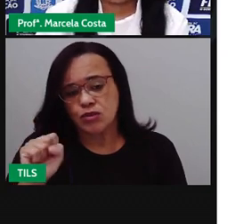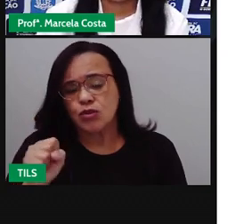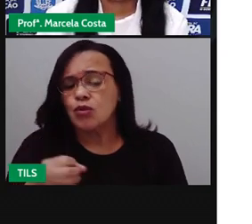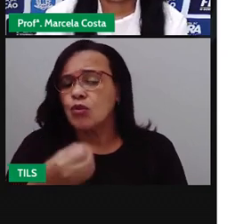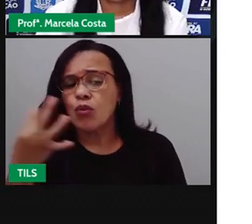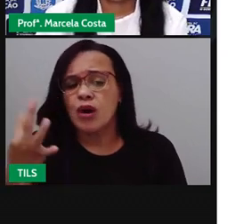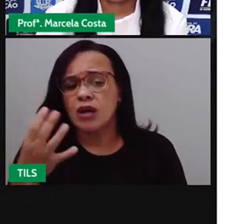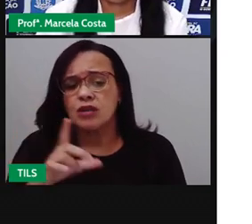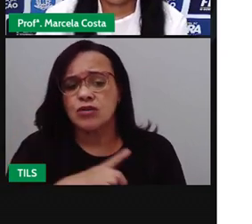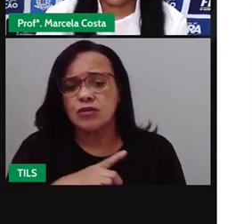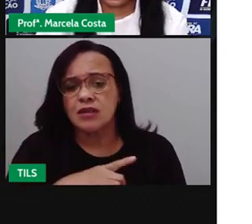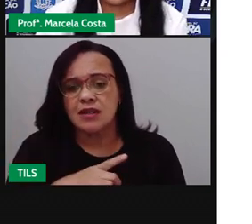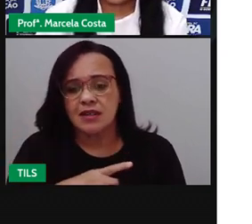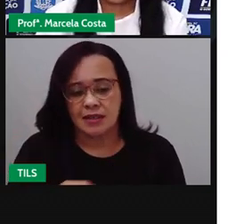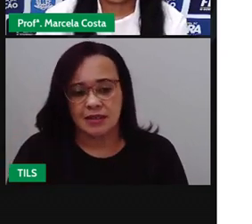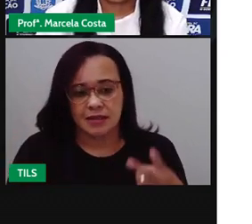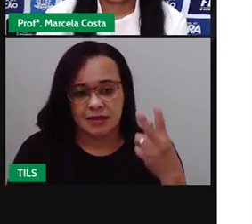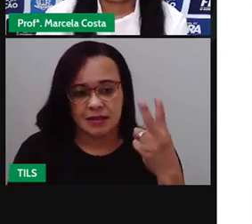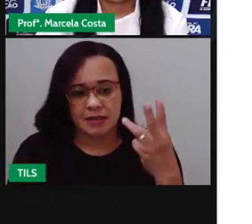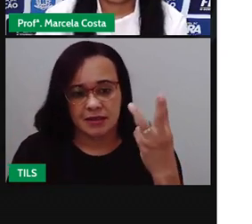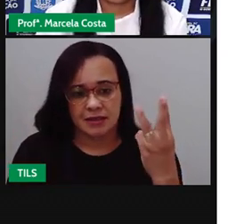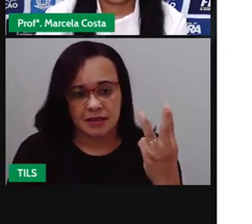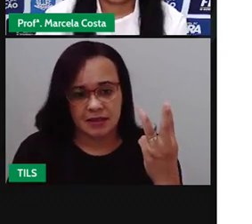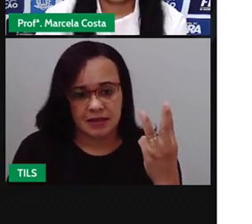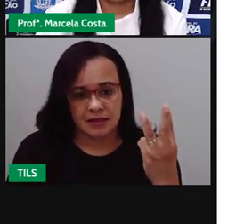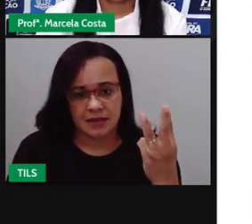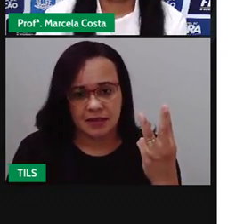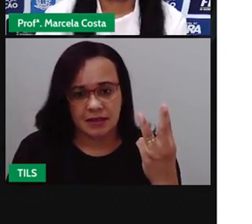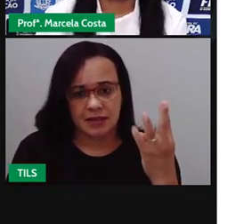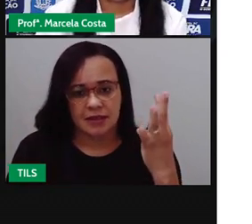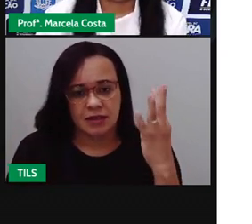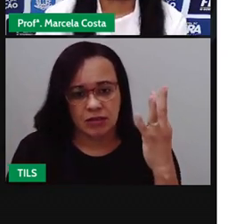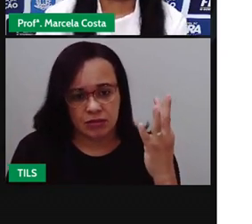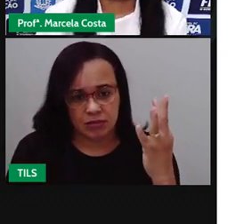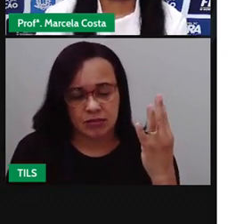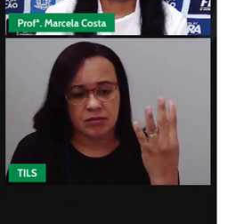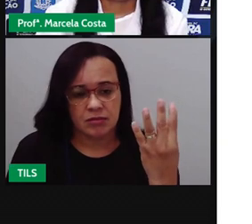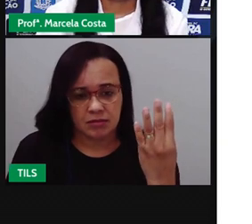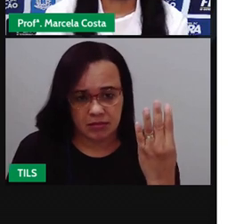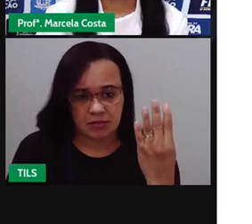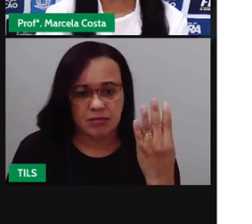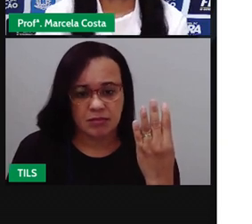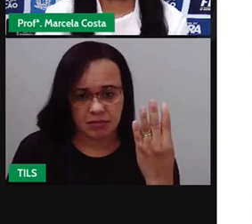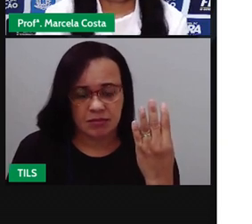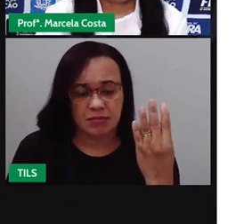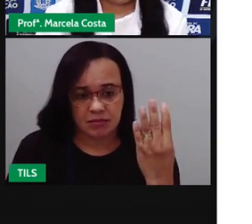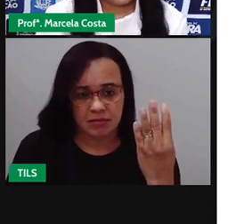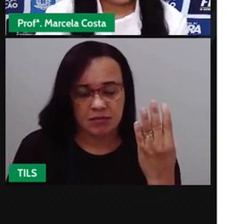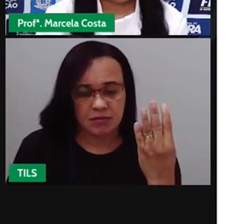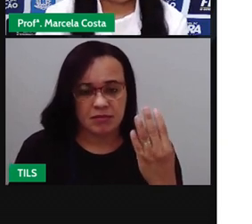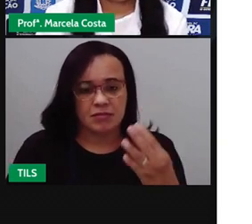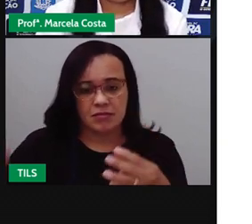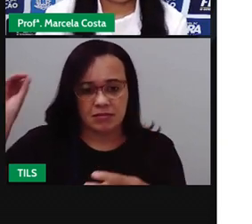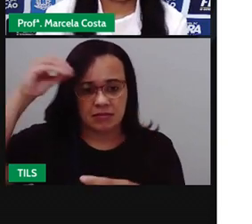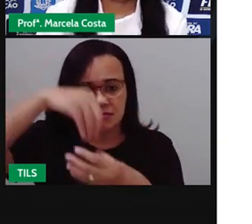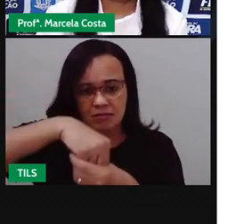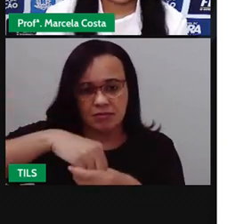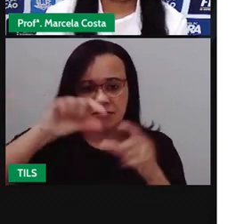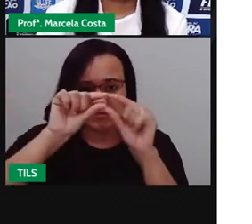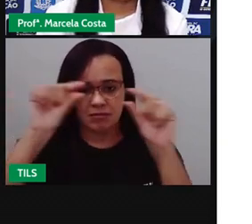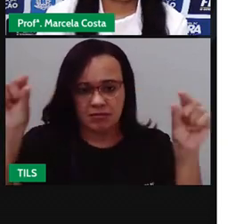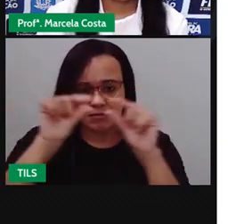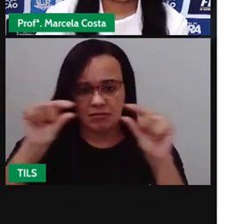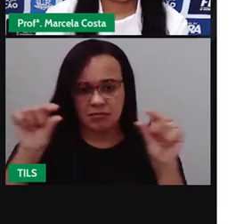Uma, duas, três, quatro. Então, são quatro